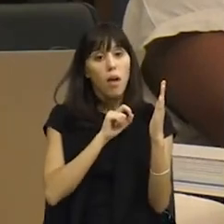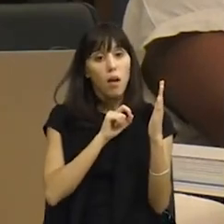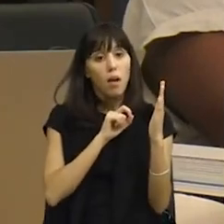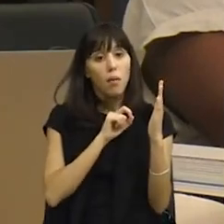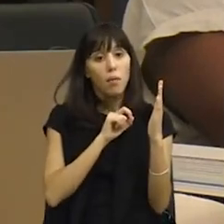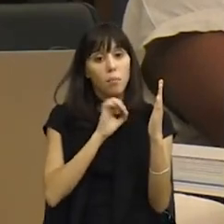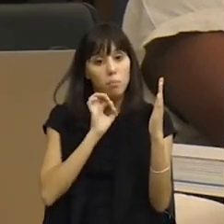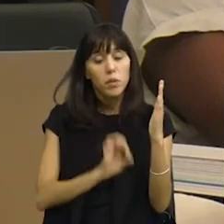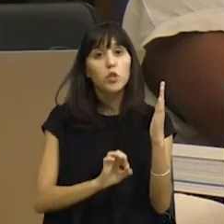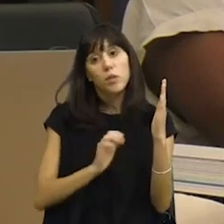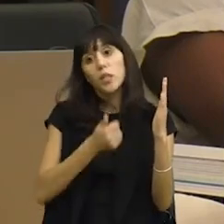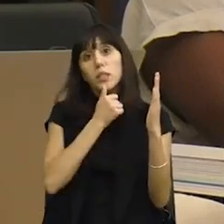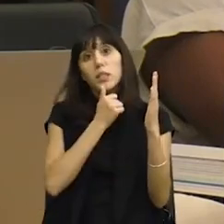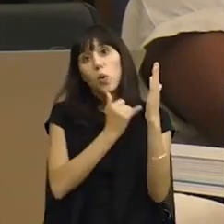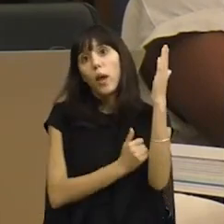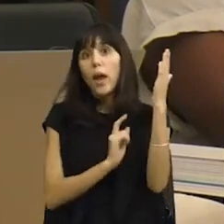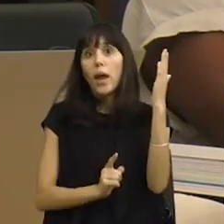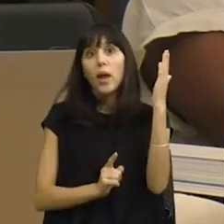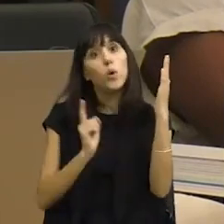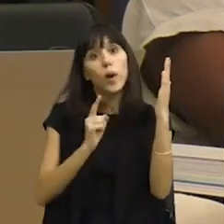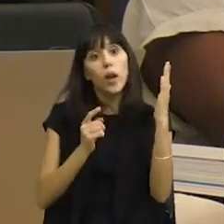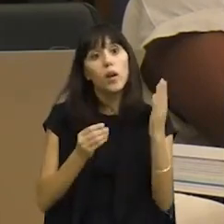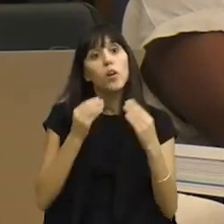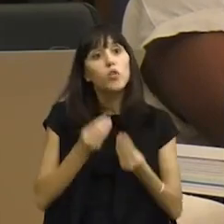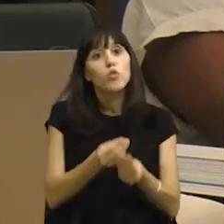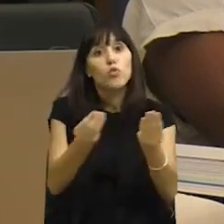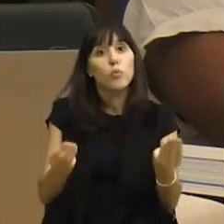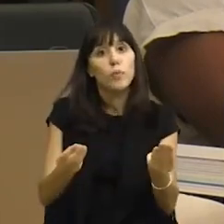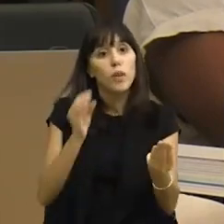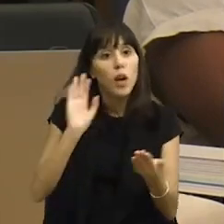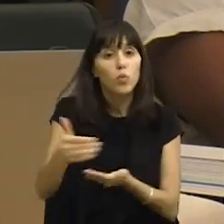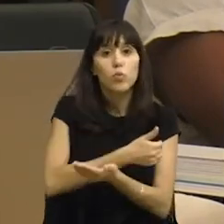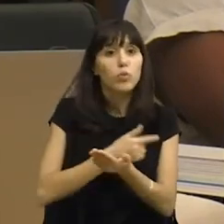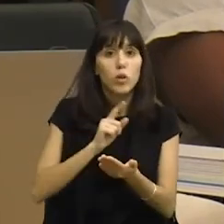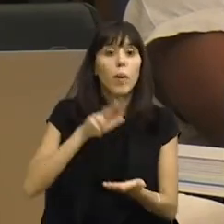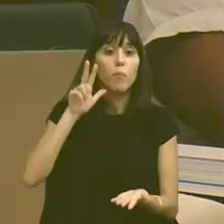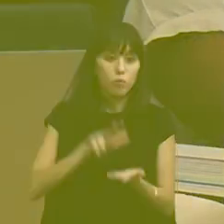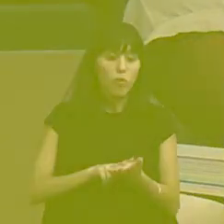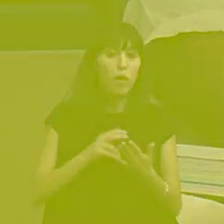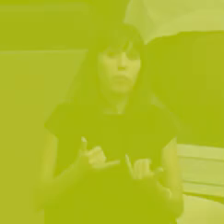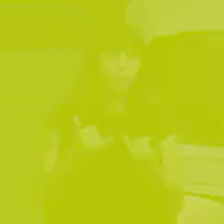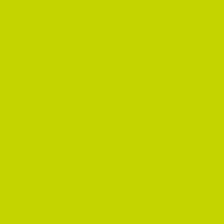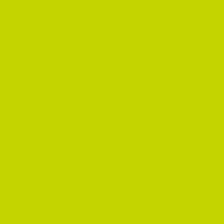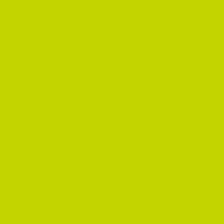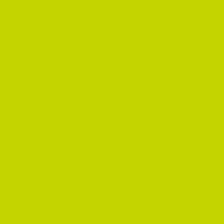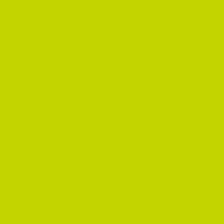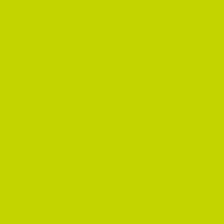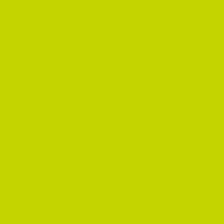permitiria aquilo que está no ponto deliberativo, que não é simplesmente submeter a consulta, é aprovar e submeter a consulta. Muito obrigado.